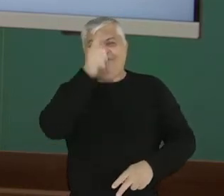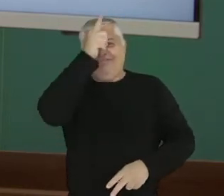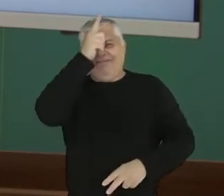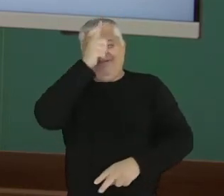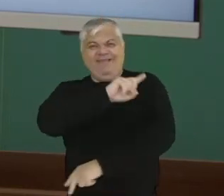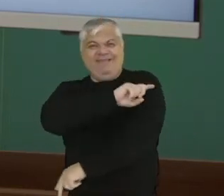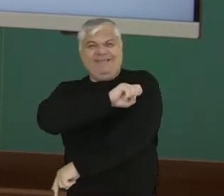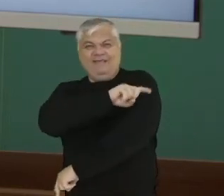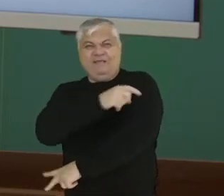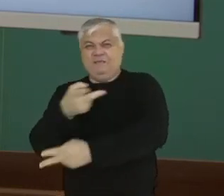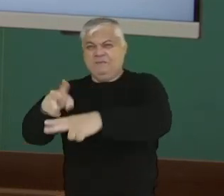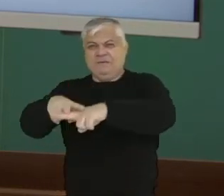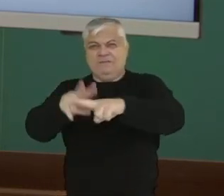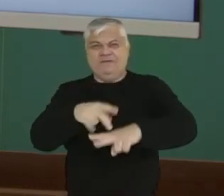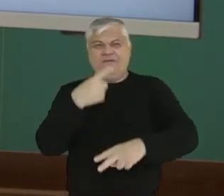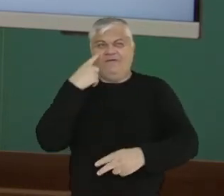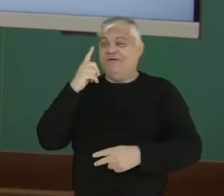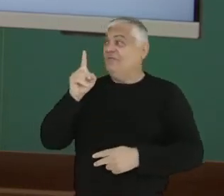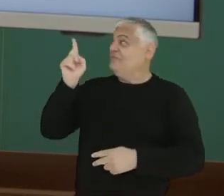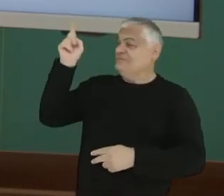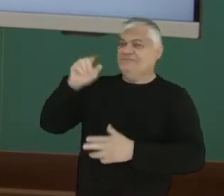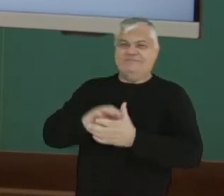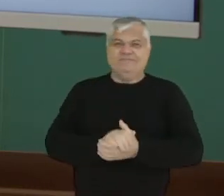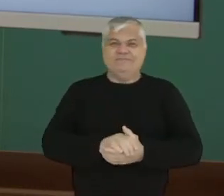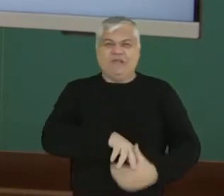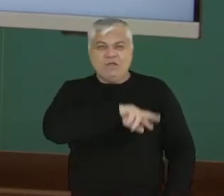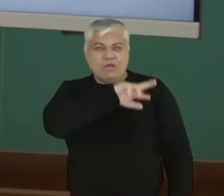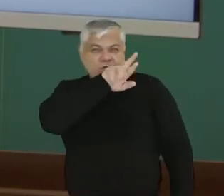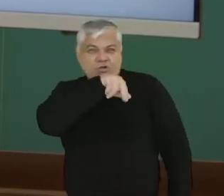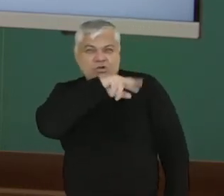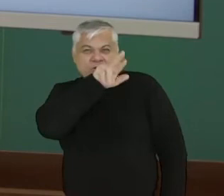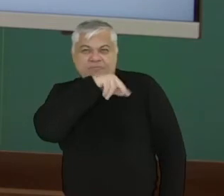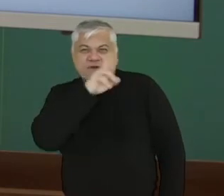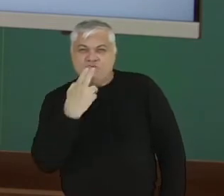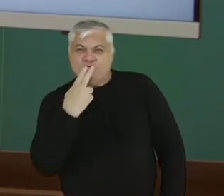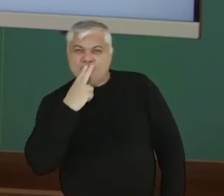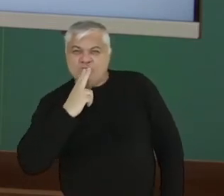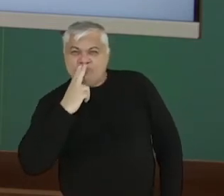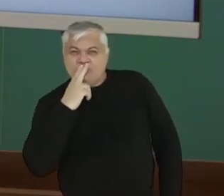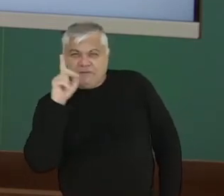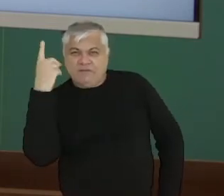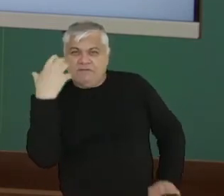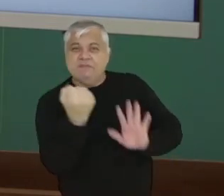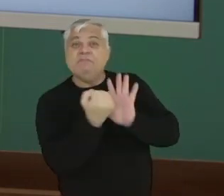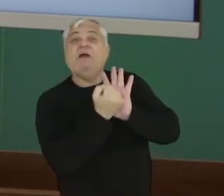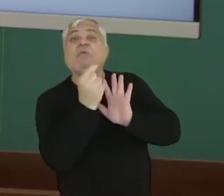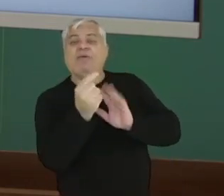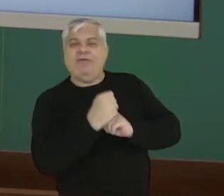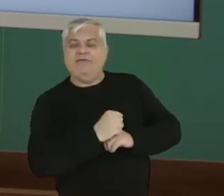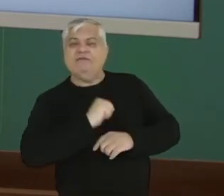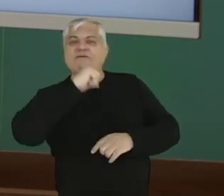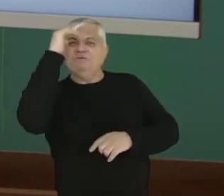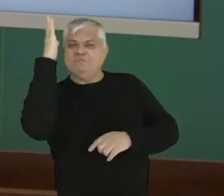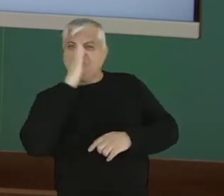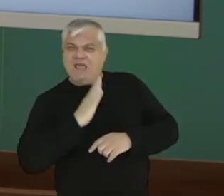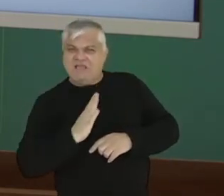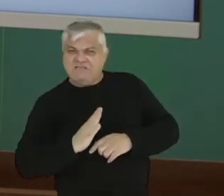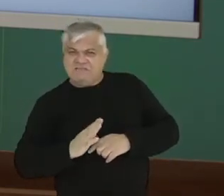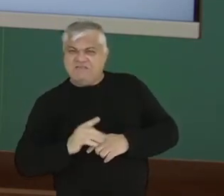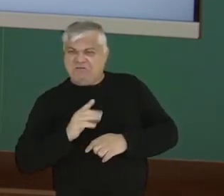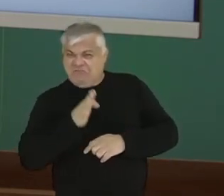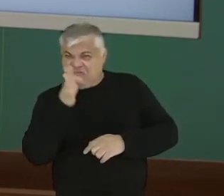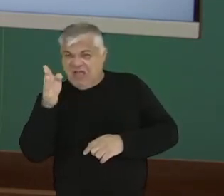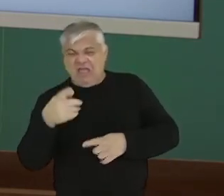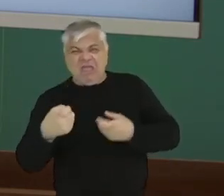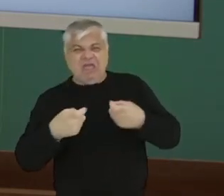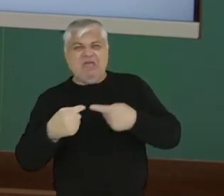foto, né? Então aqui a cobra fumando, dizia que era mais fácil uma cobra fumar do que o Brasil ir para a Segunda Guerra Mundial,